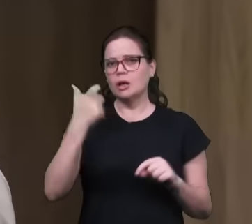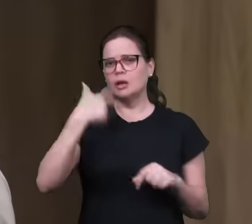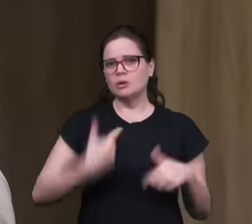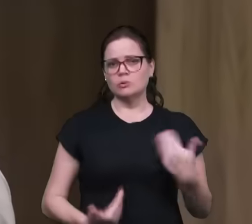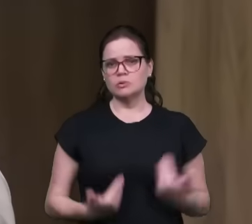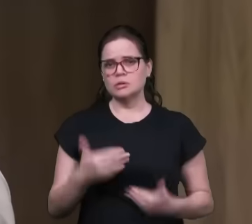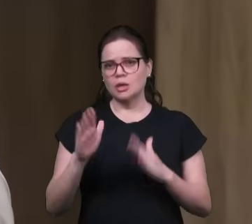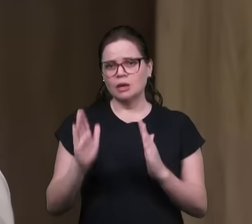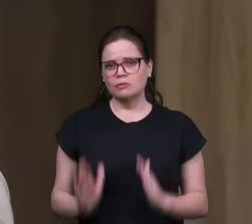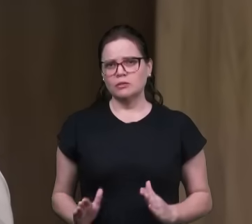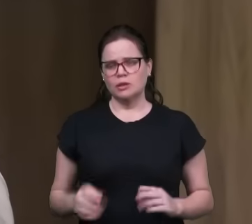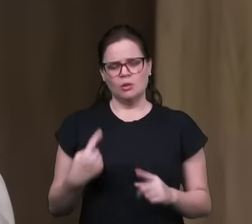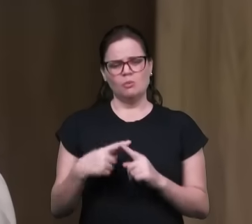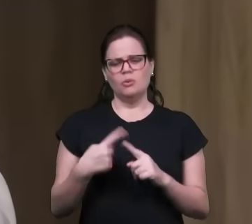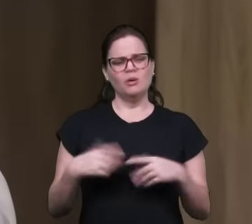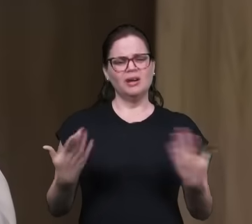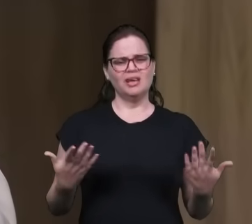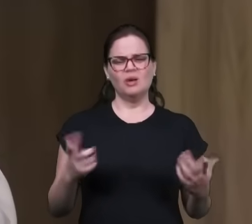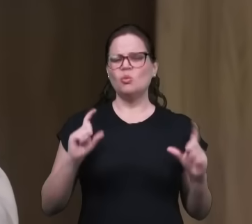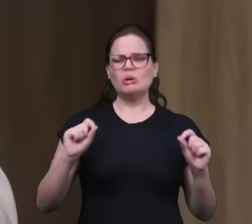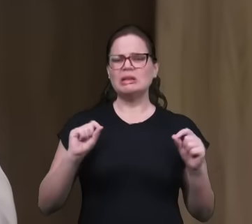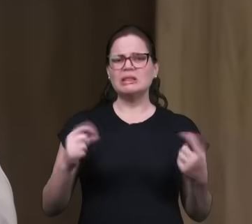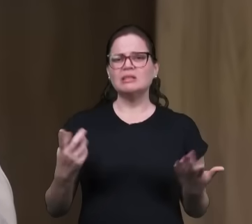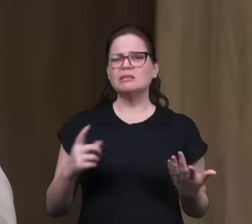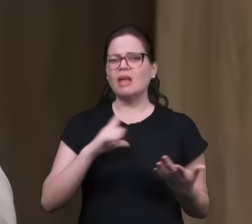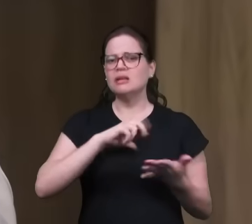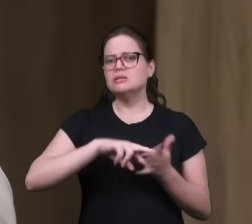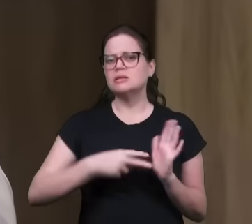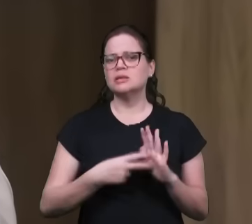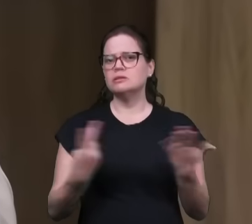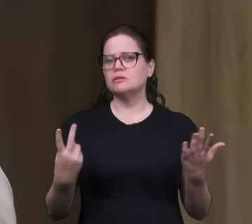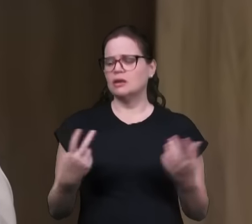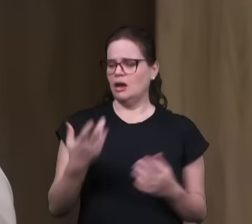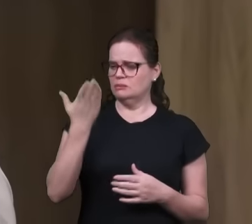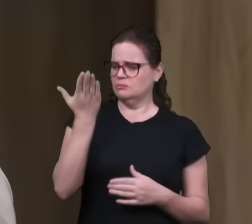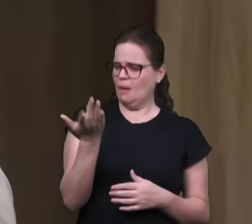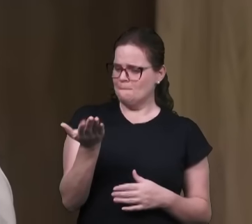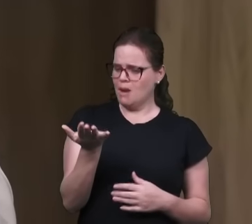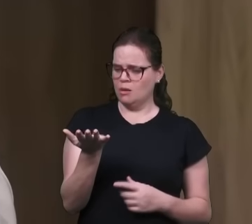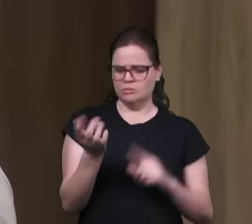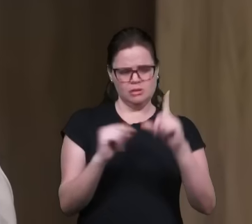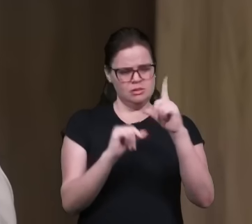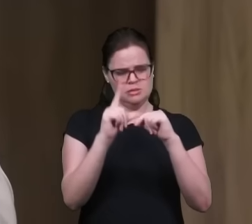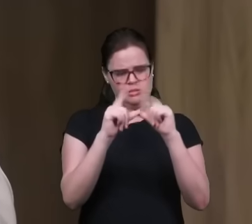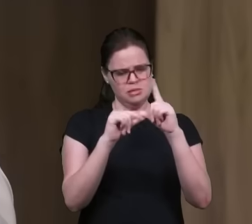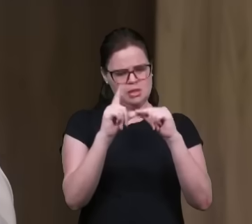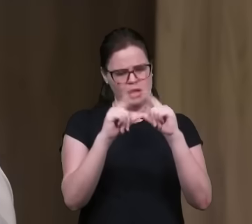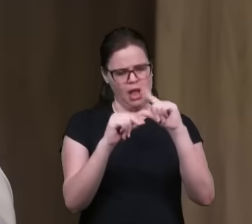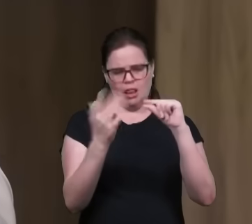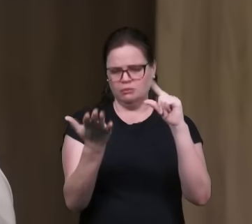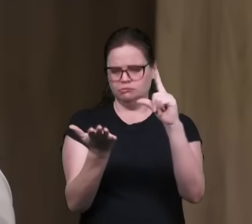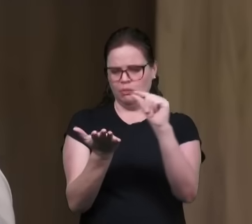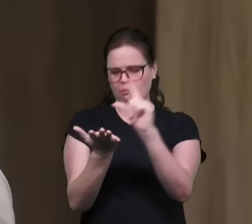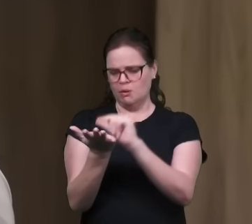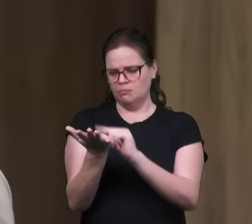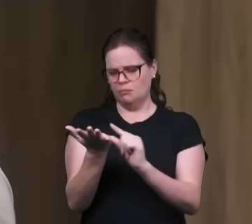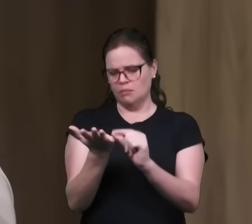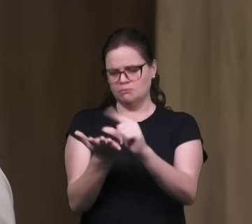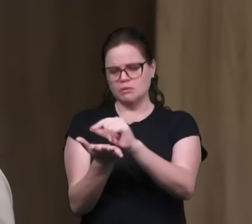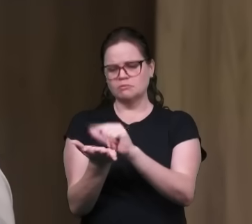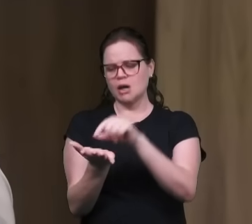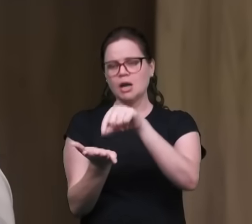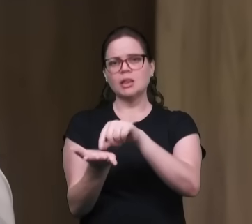Jesus ter na mão as 7 estrelas, ou seja, os 7 anjos das 7 igrejas. O